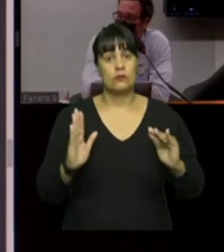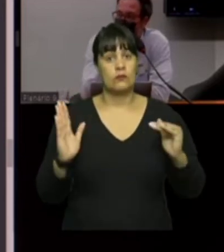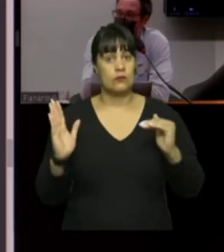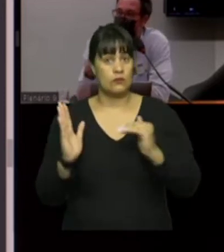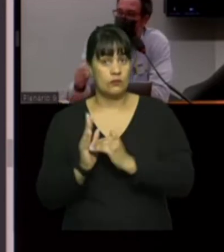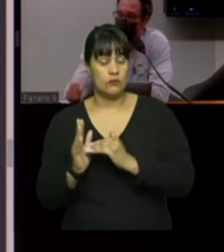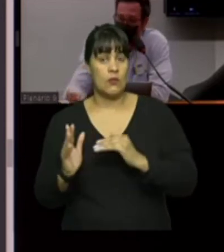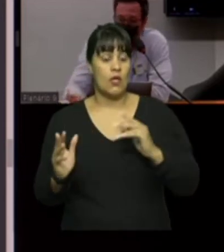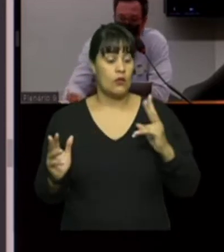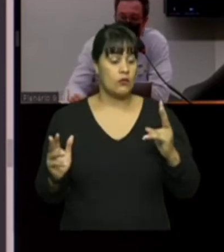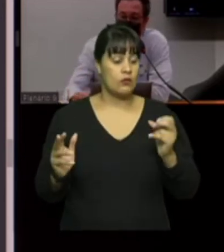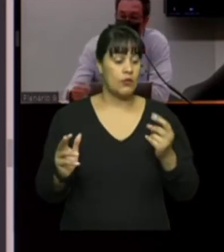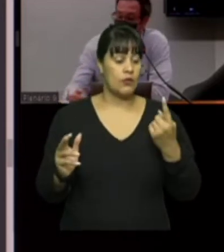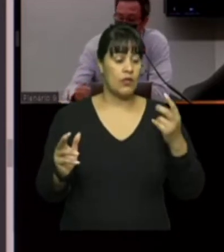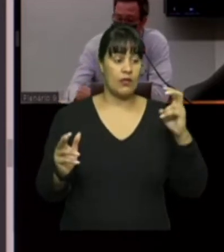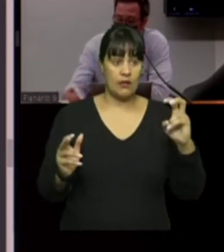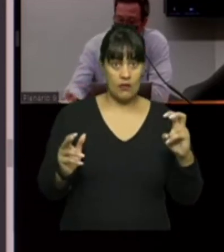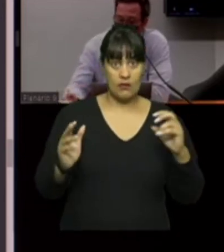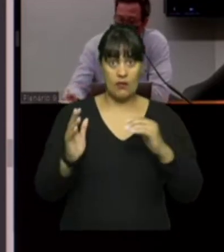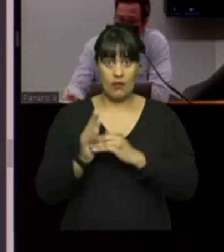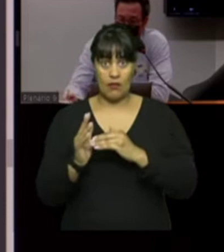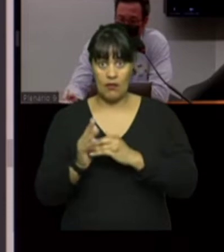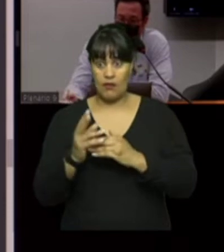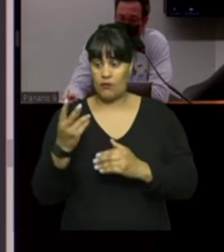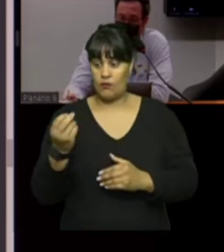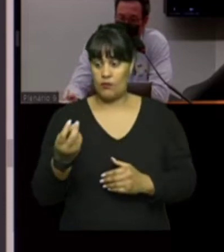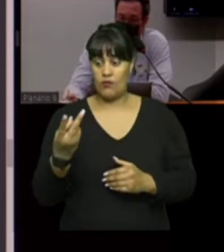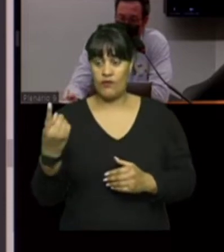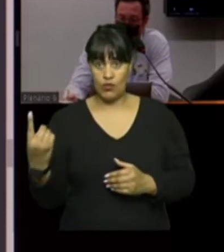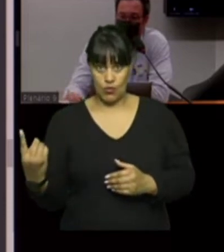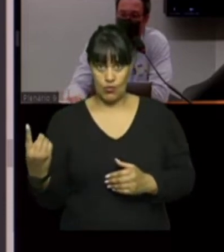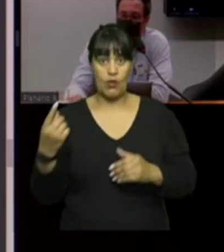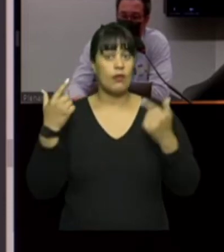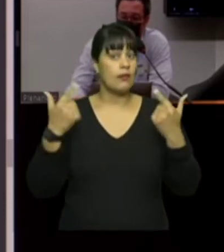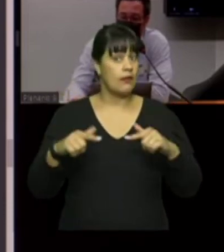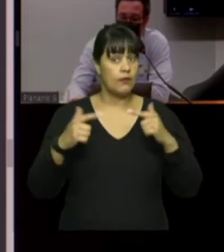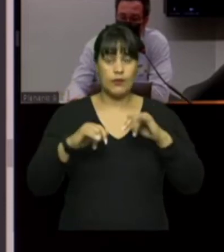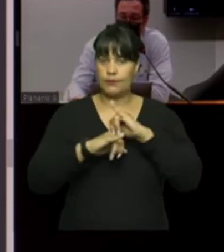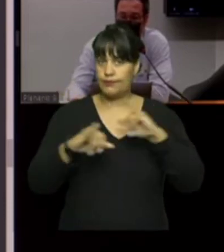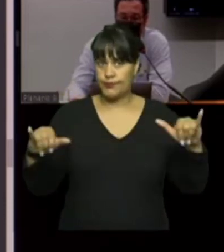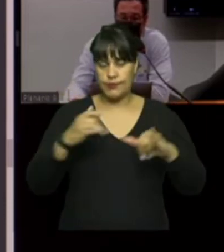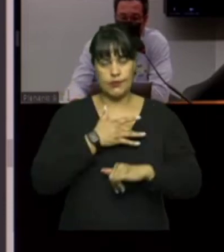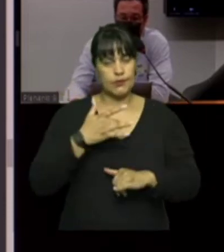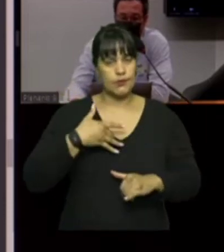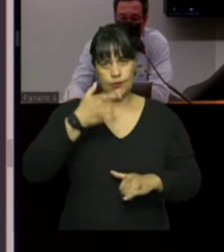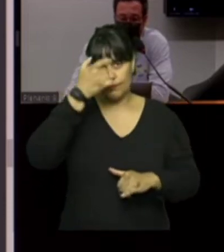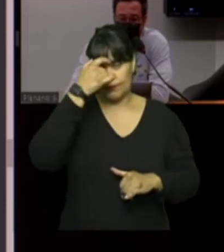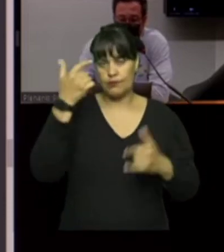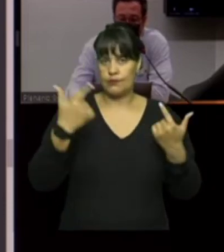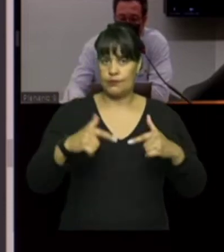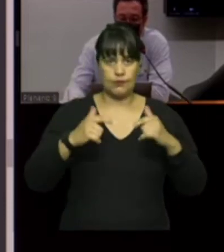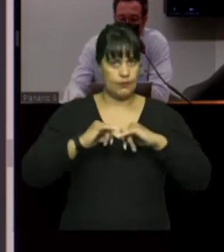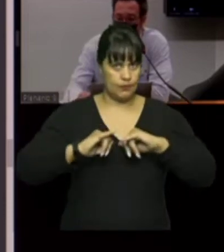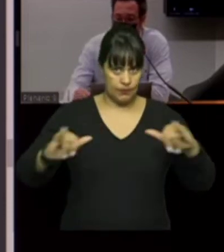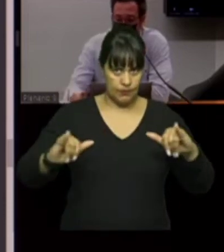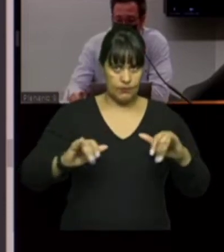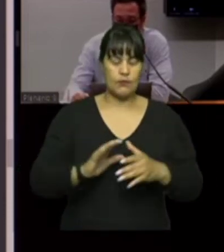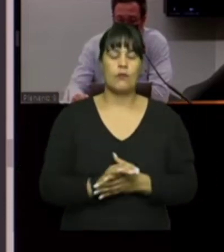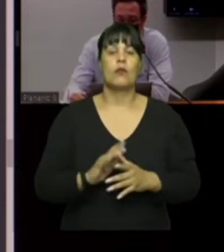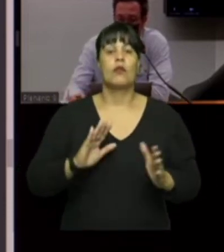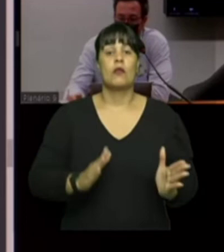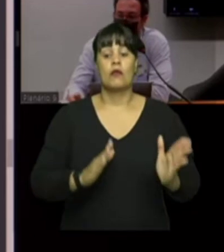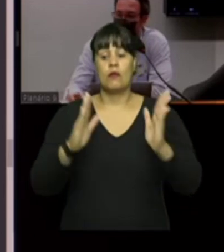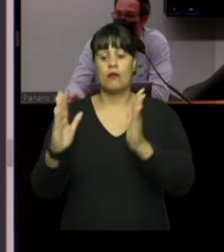a 2021 não se publica mais o Saúde Mental em Dados, e 2021 o Ministério da Saúde apresenta